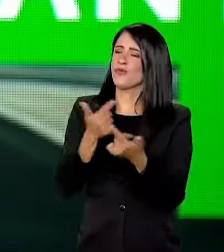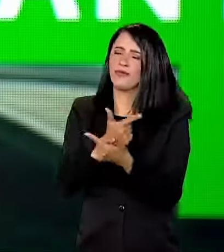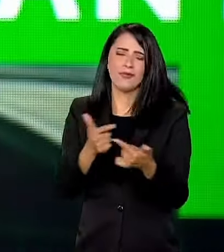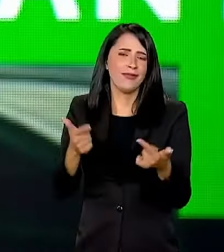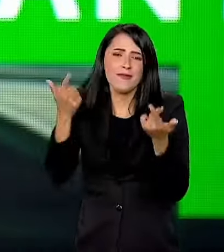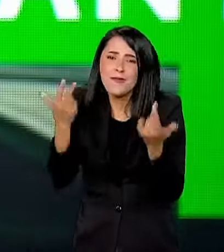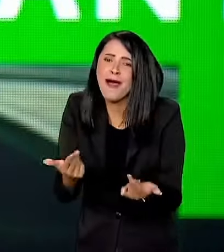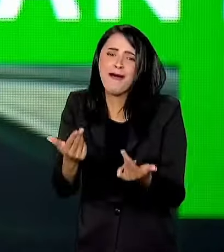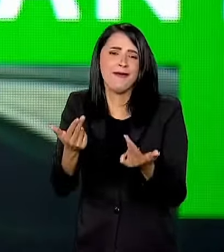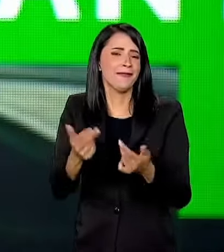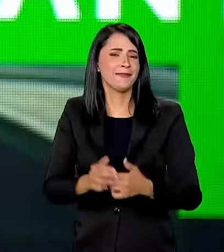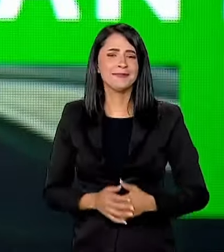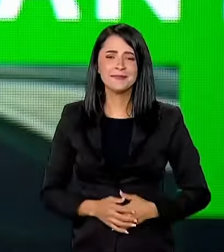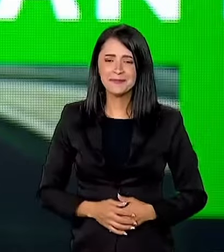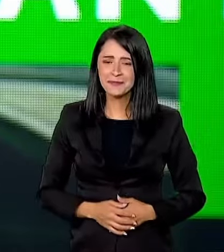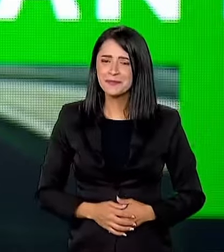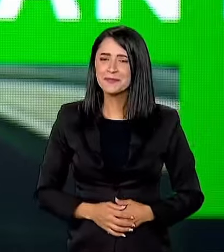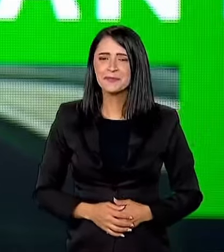país do mundo.